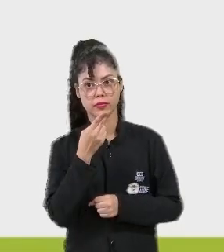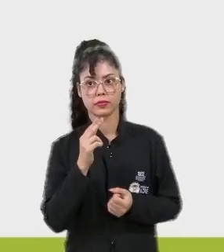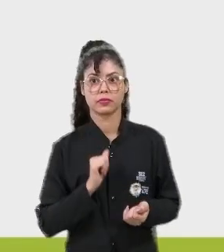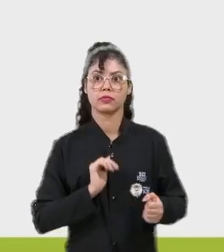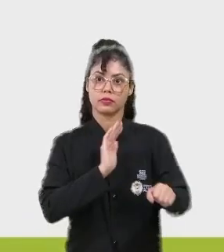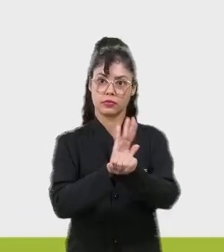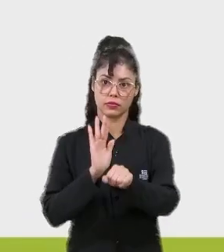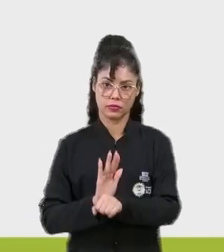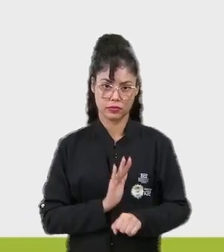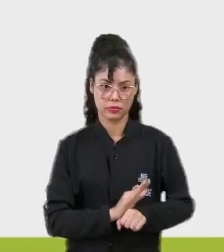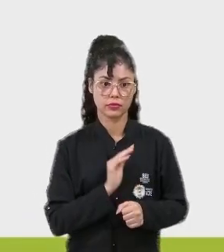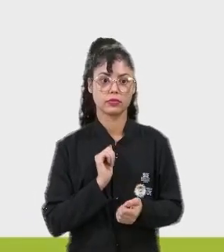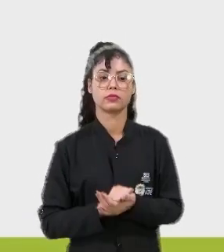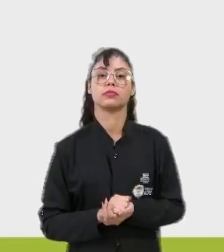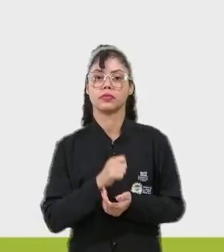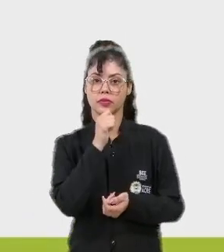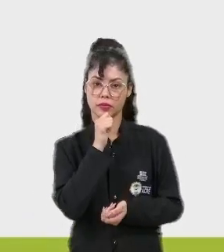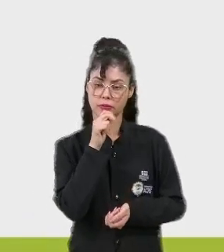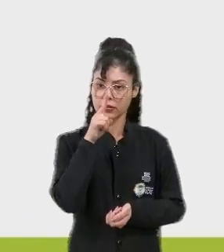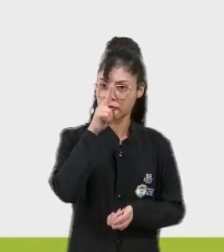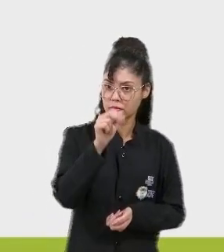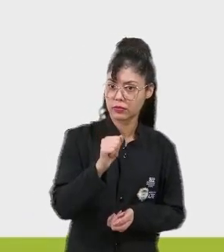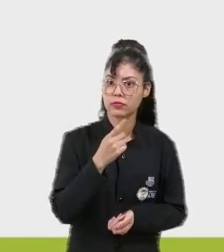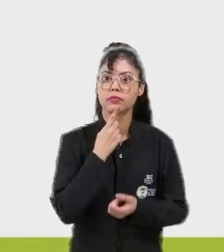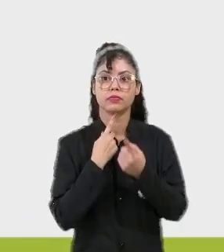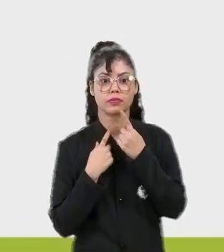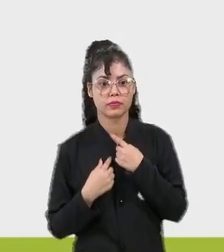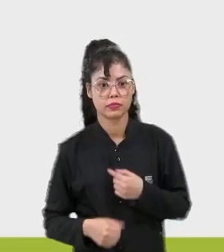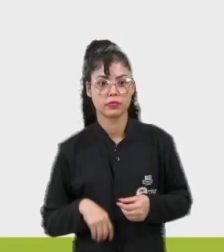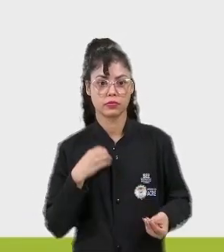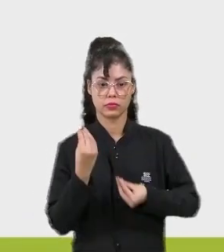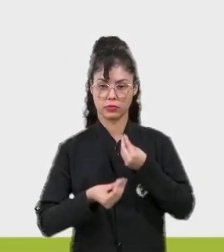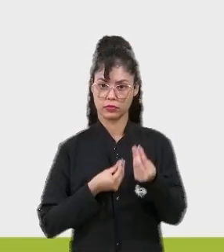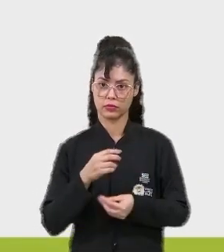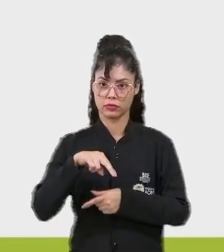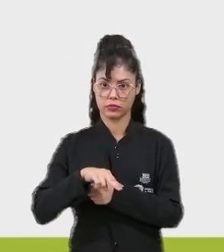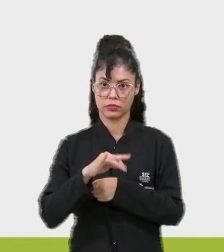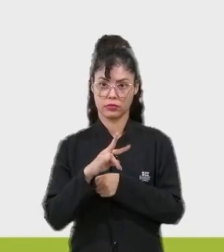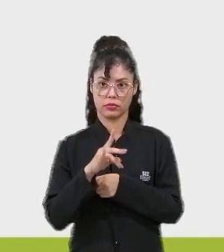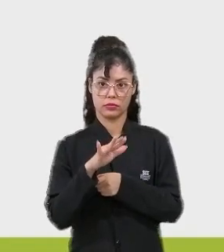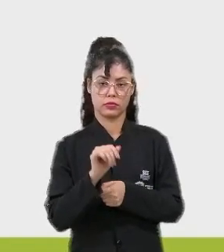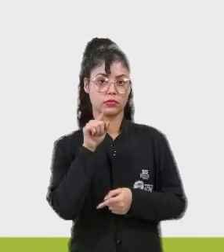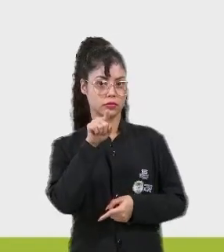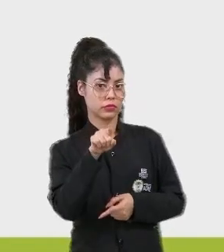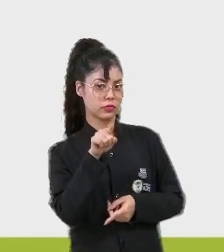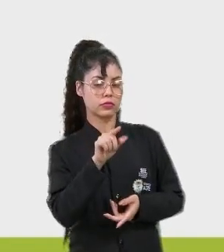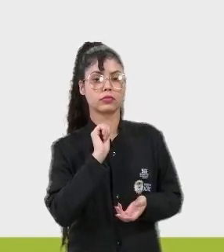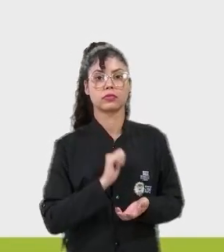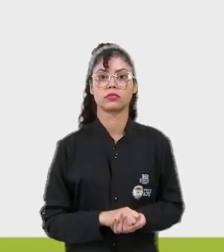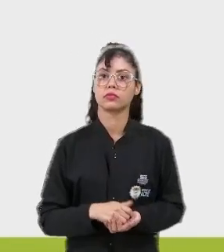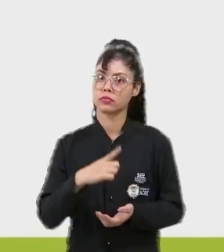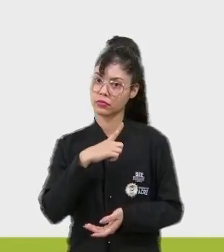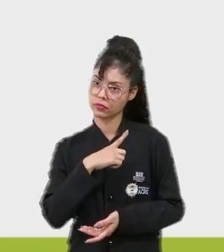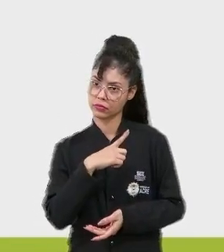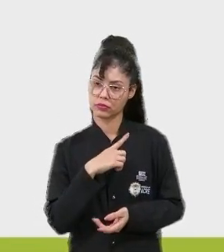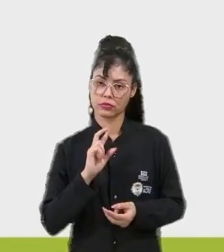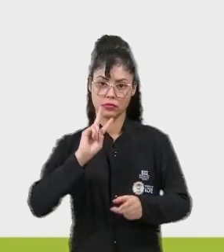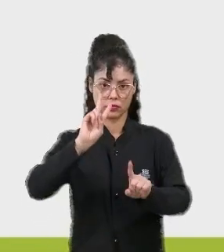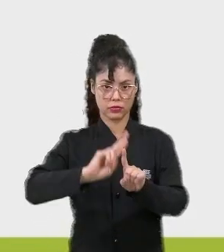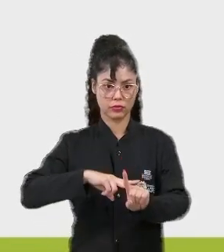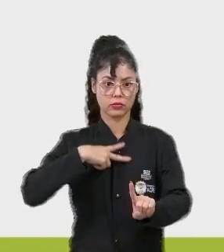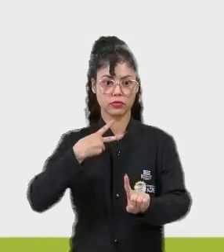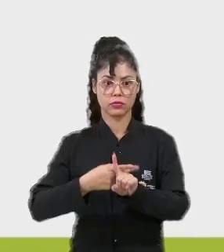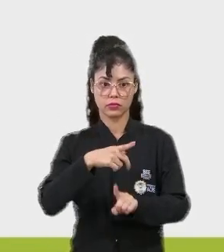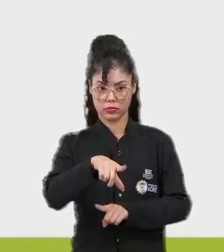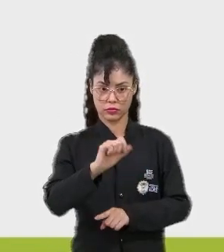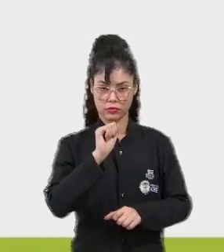e ajudando a sua força de vontade. Com Niciga, você tem o dobro de